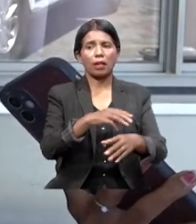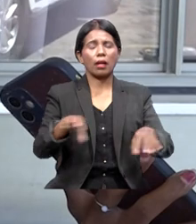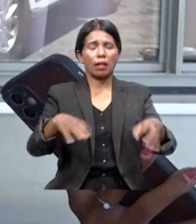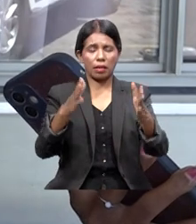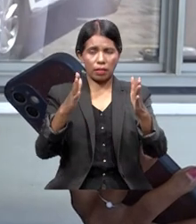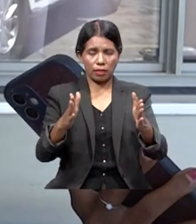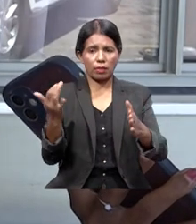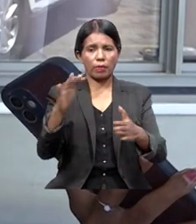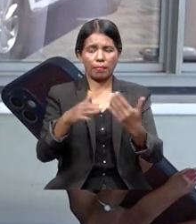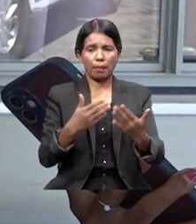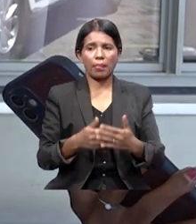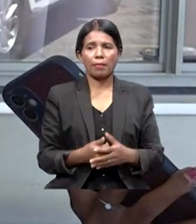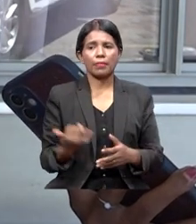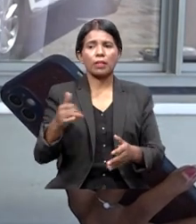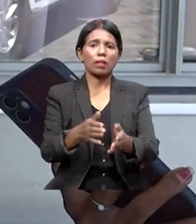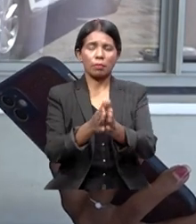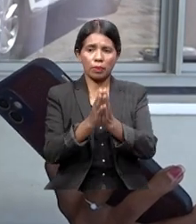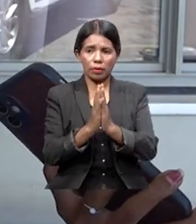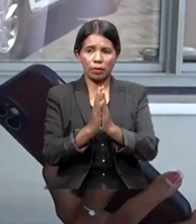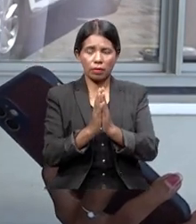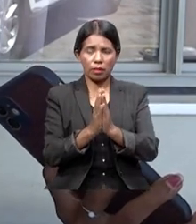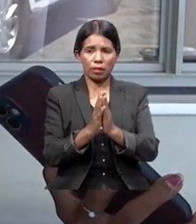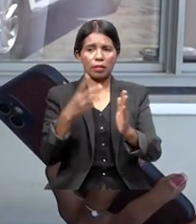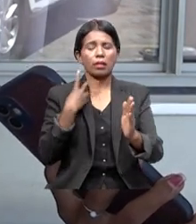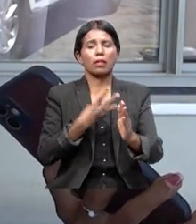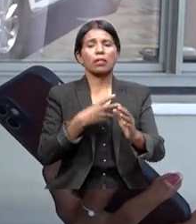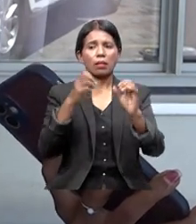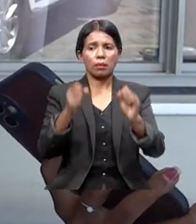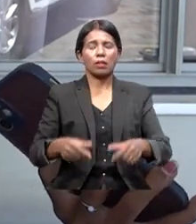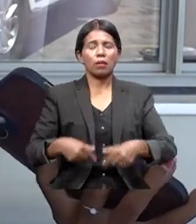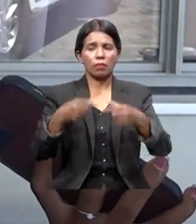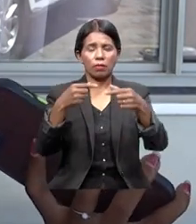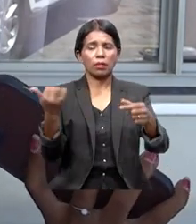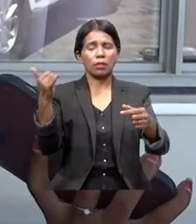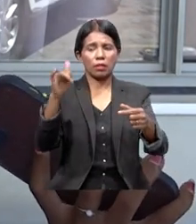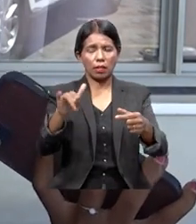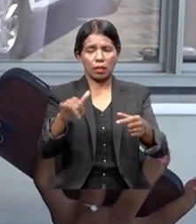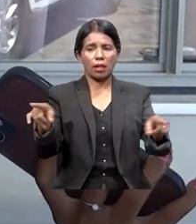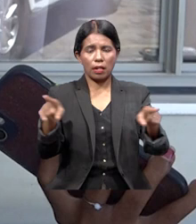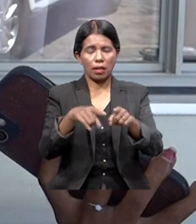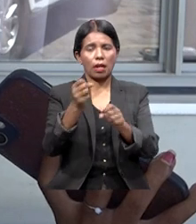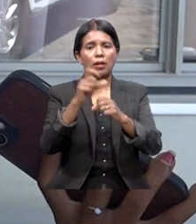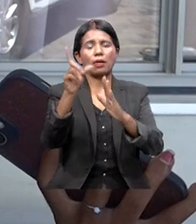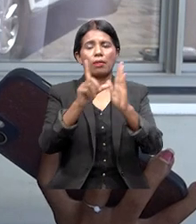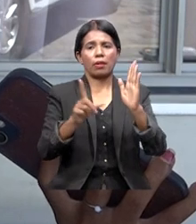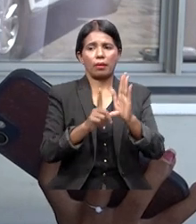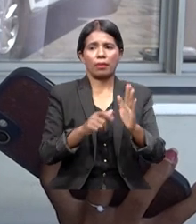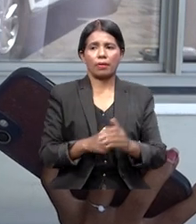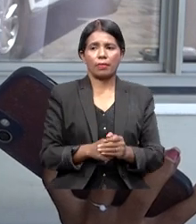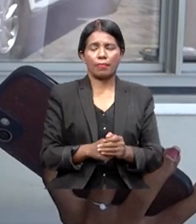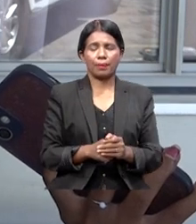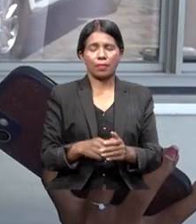empregado ida né. Não é mais ser mais uso autorização para ita for autorização ser para legisla. A nessa e